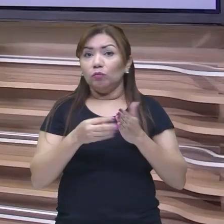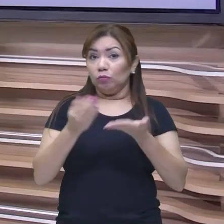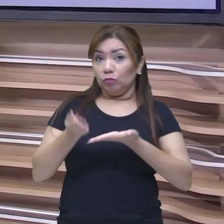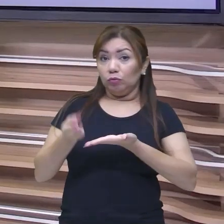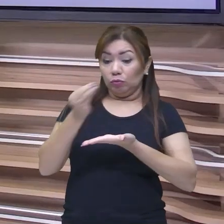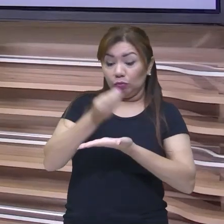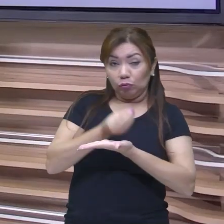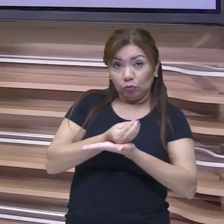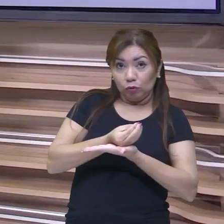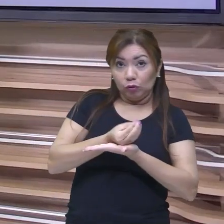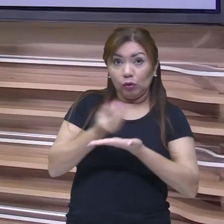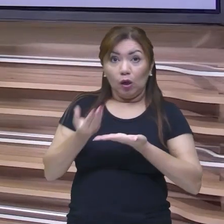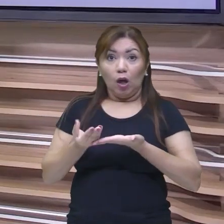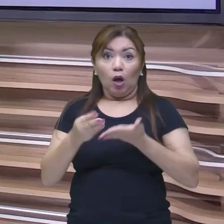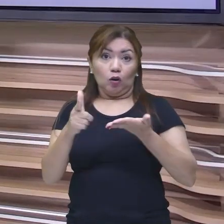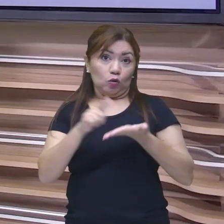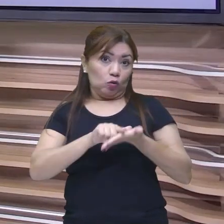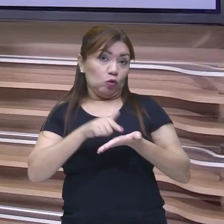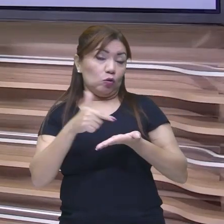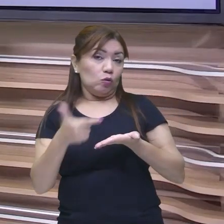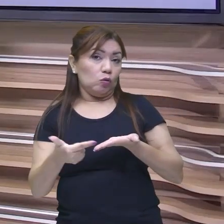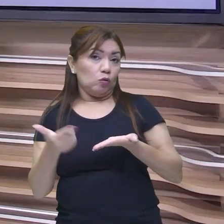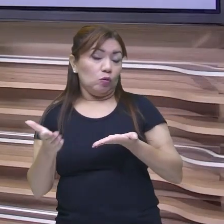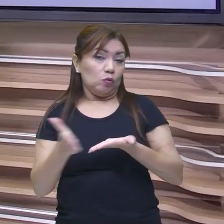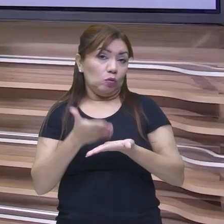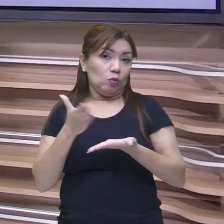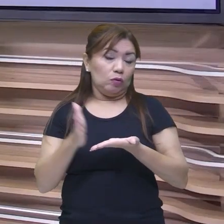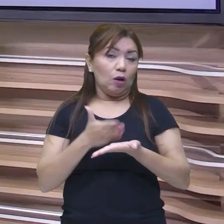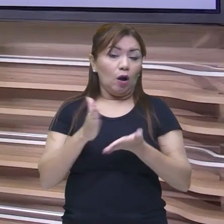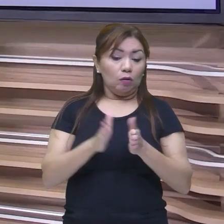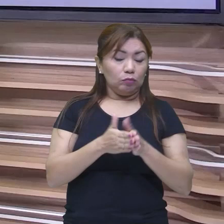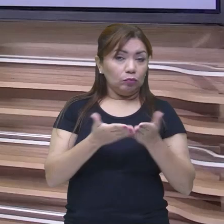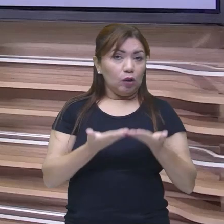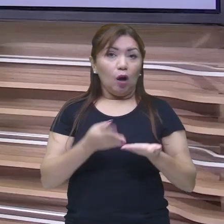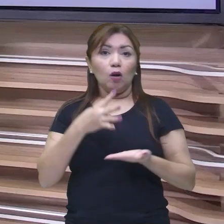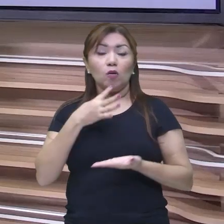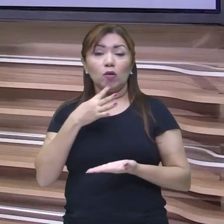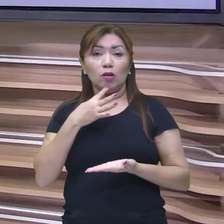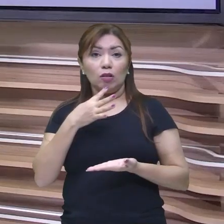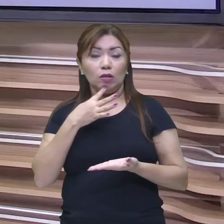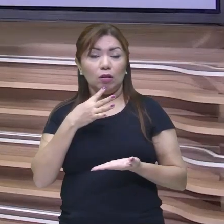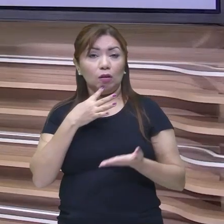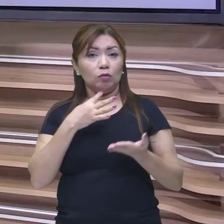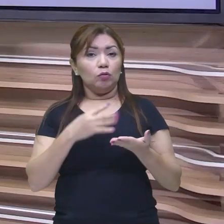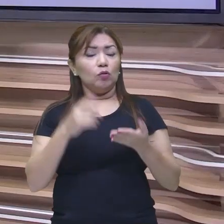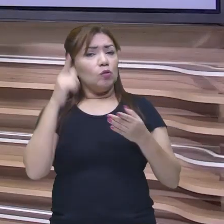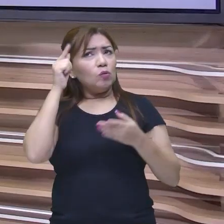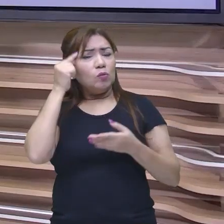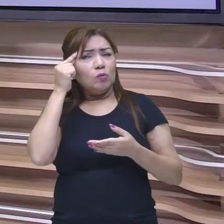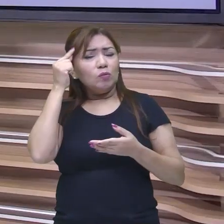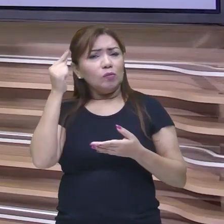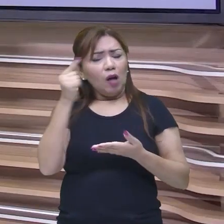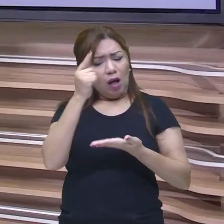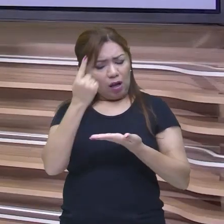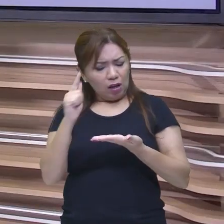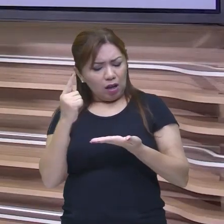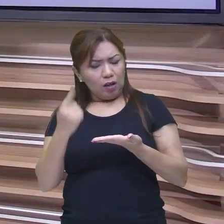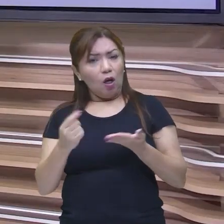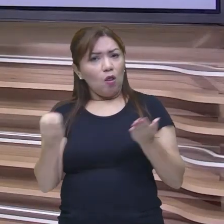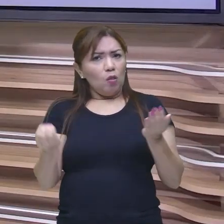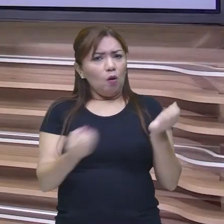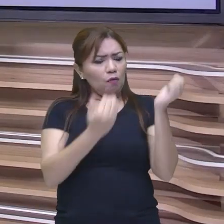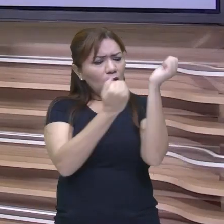como jornais, gibis, revistas. Conhecemos um gênero novo,